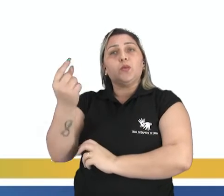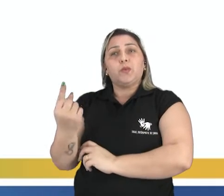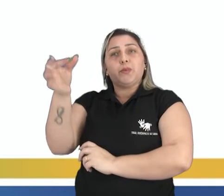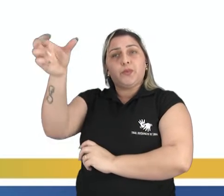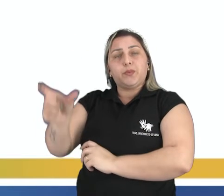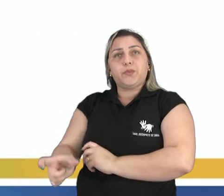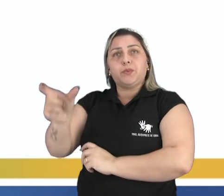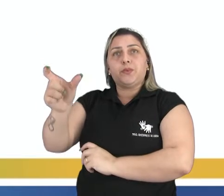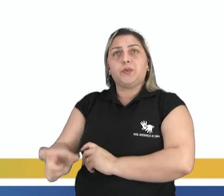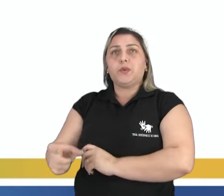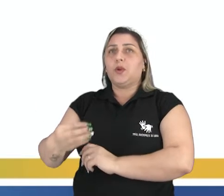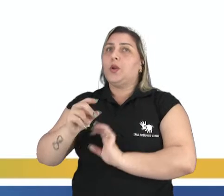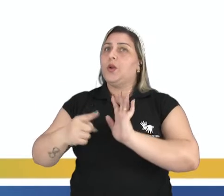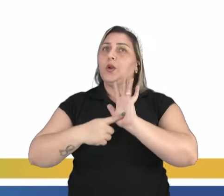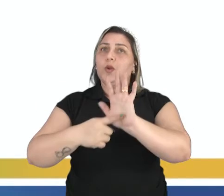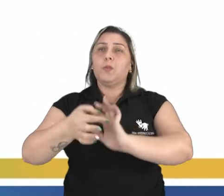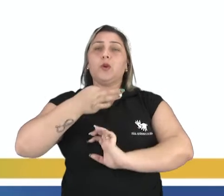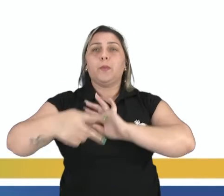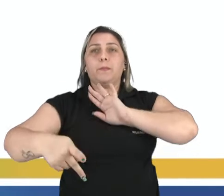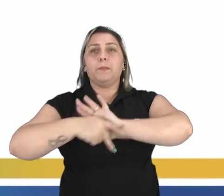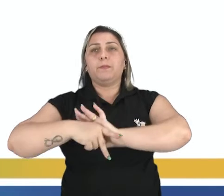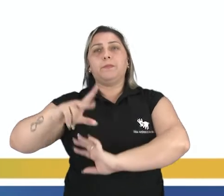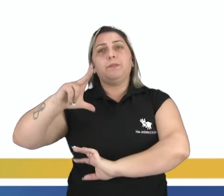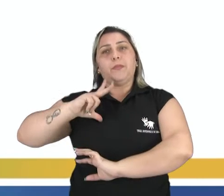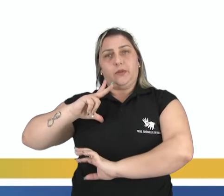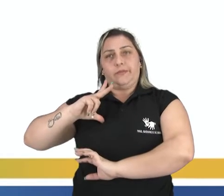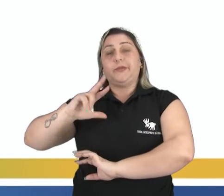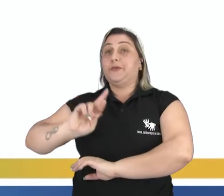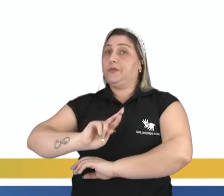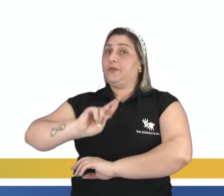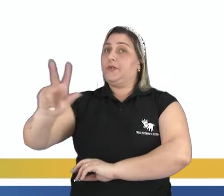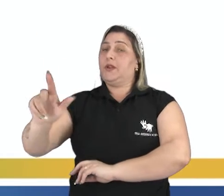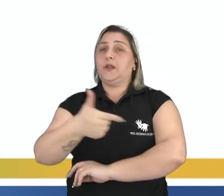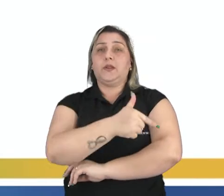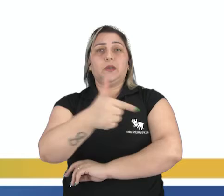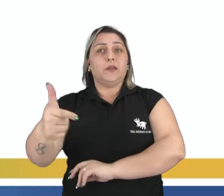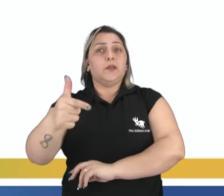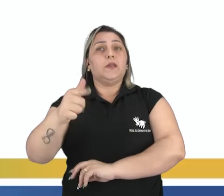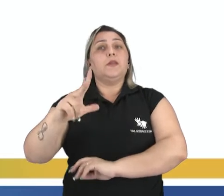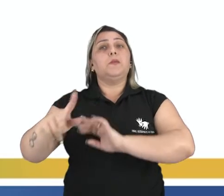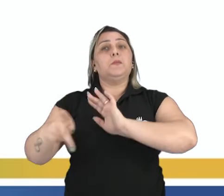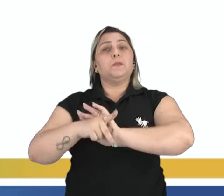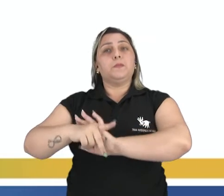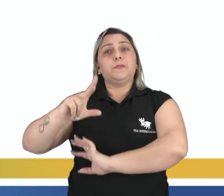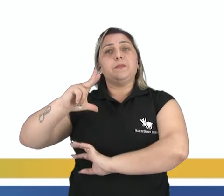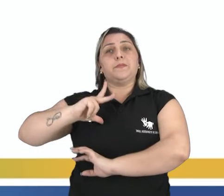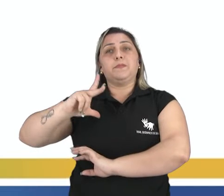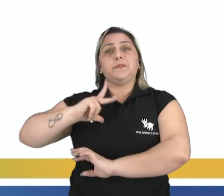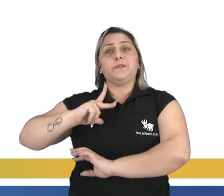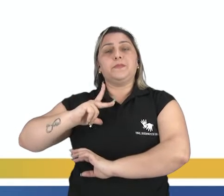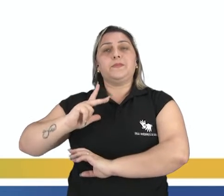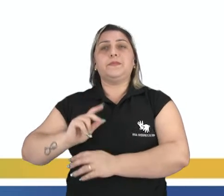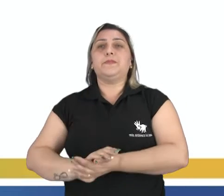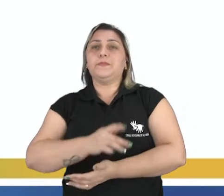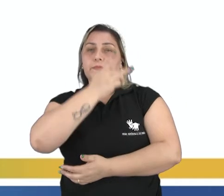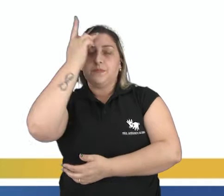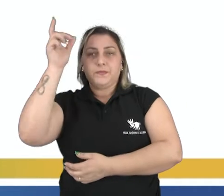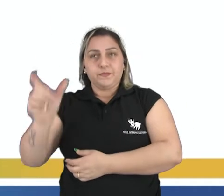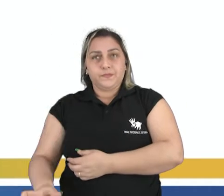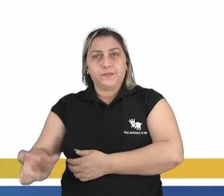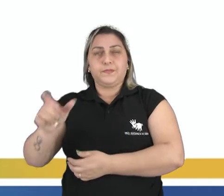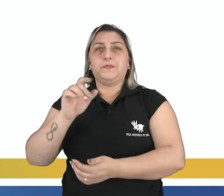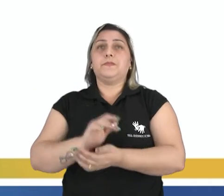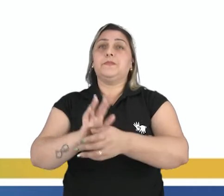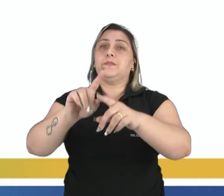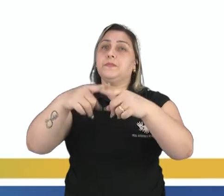não expressa uma opinião particular. Então já é diferente, aqui não tem ali que expressar uma opinião particular da pessoa, né?